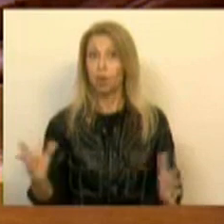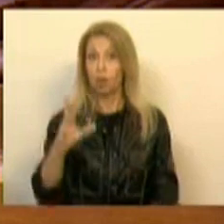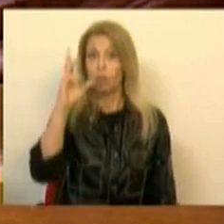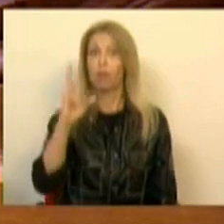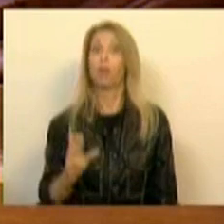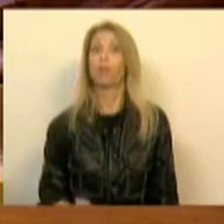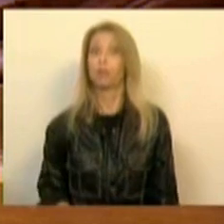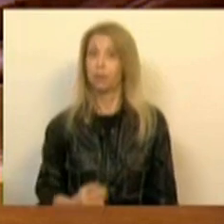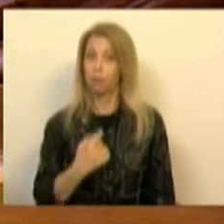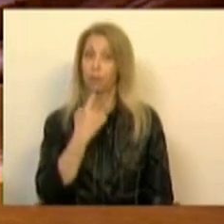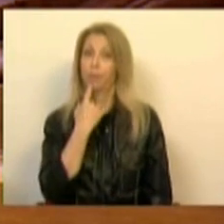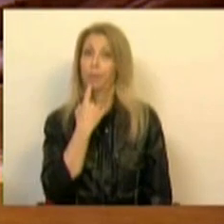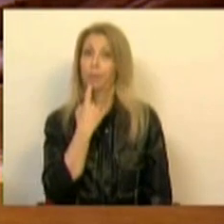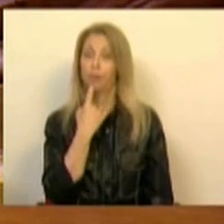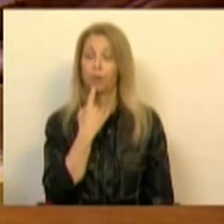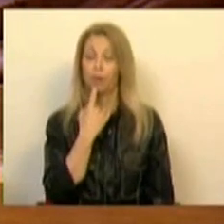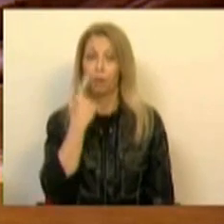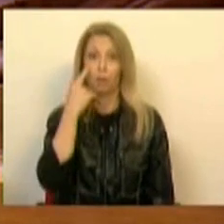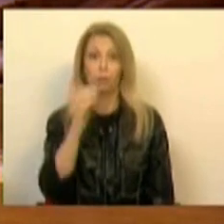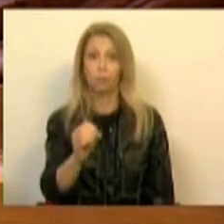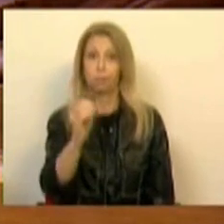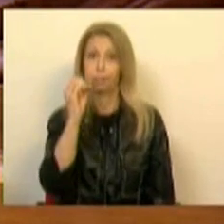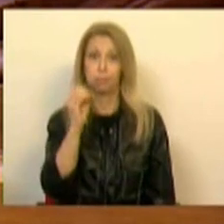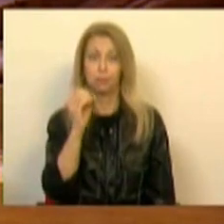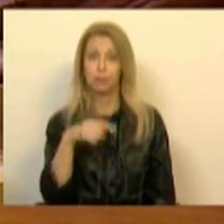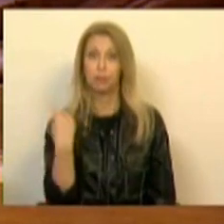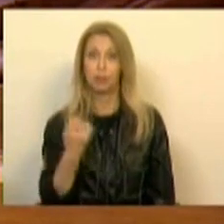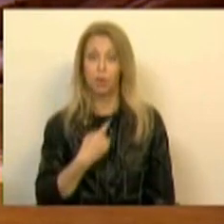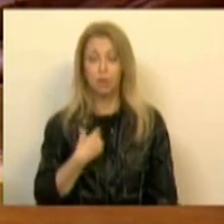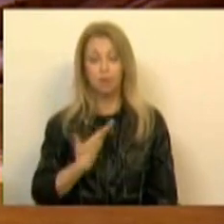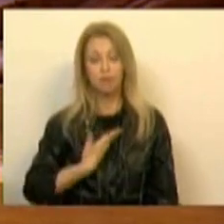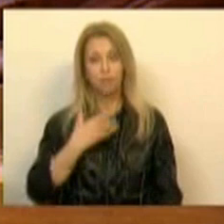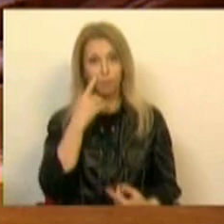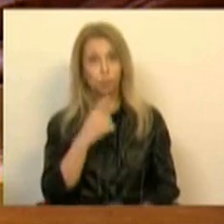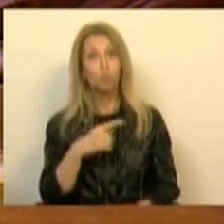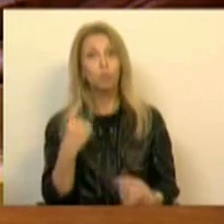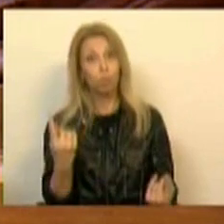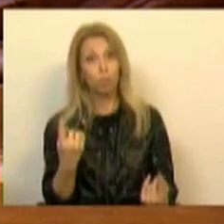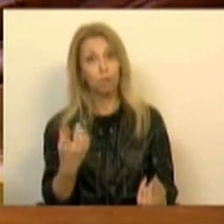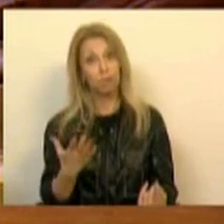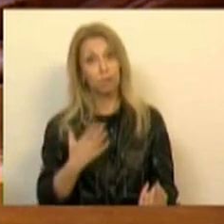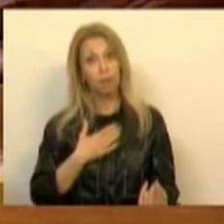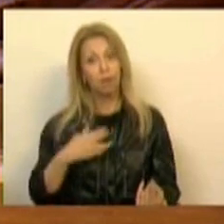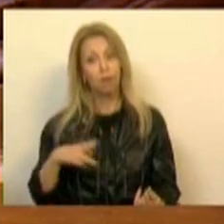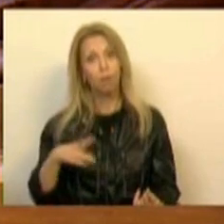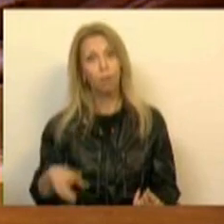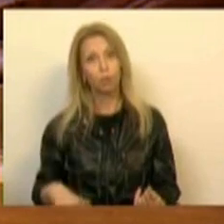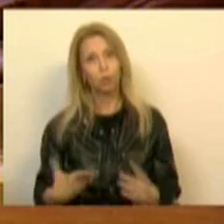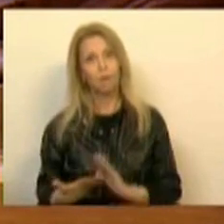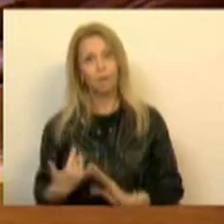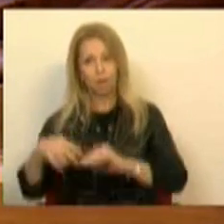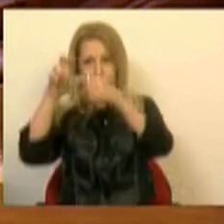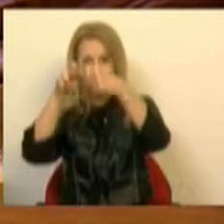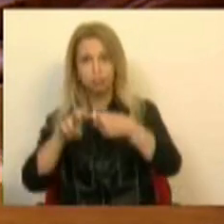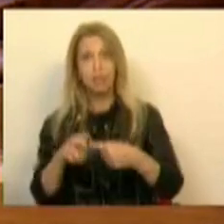uma das maiores reduções de sempre da nossa dívida pública e que nos retirou do pódio das 3